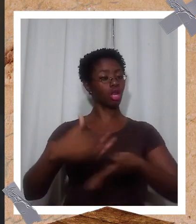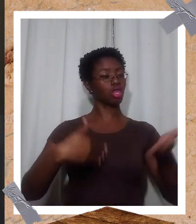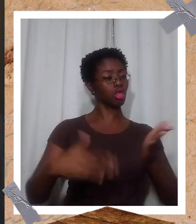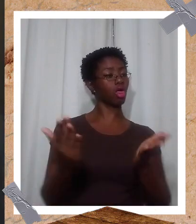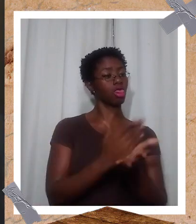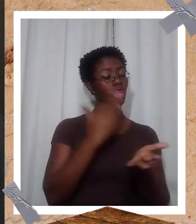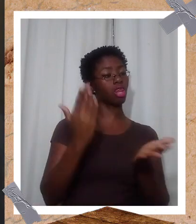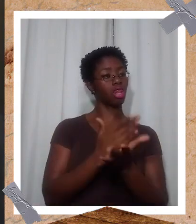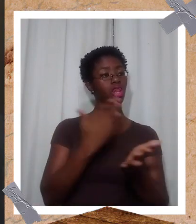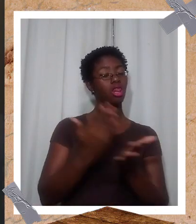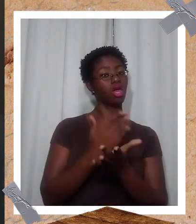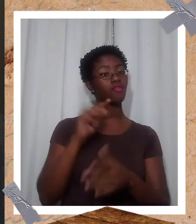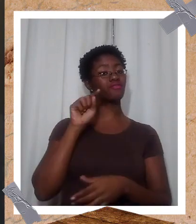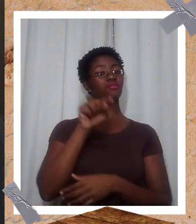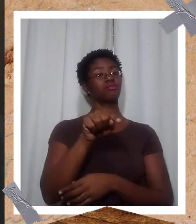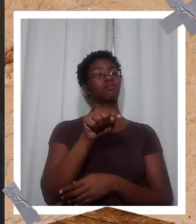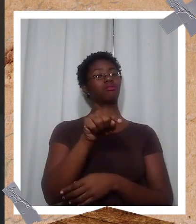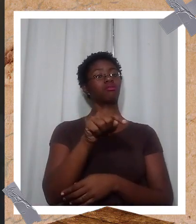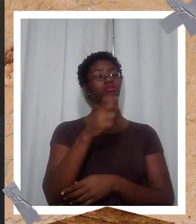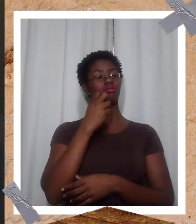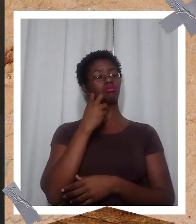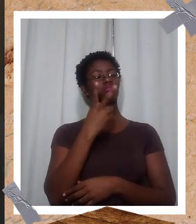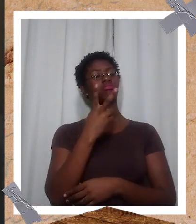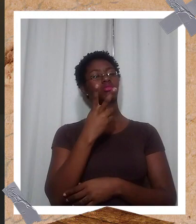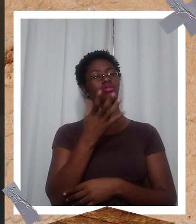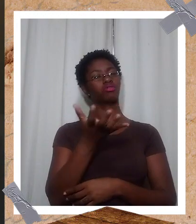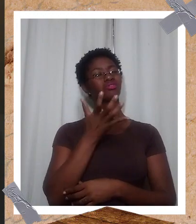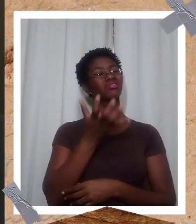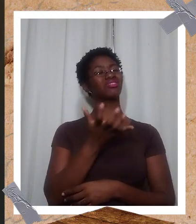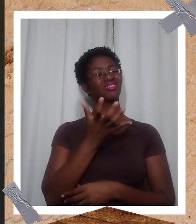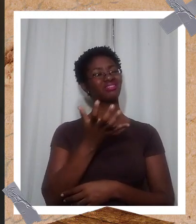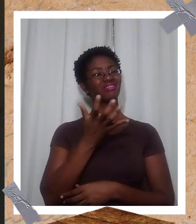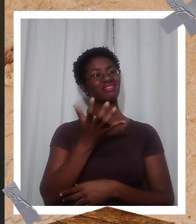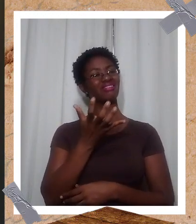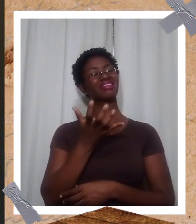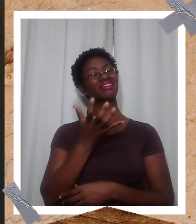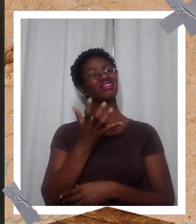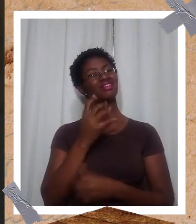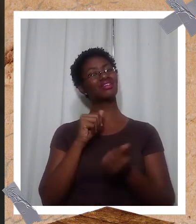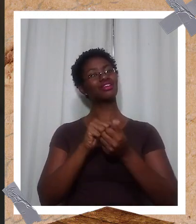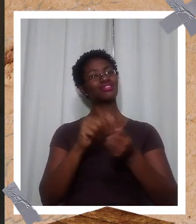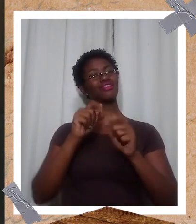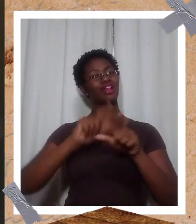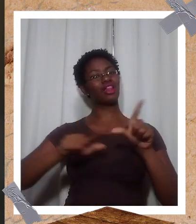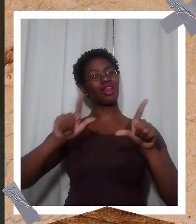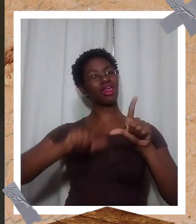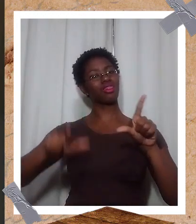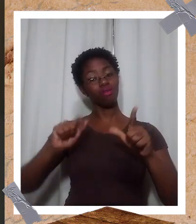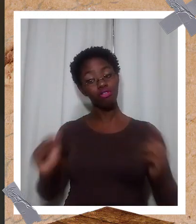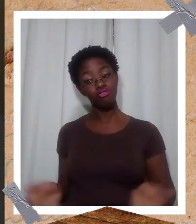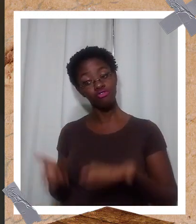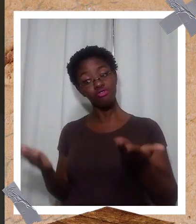e naquele momento eu simplesmente queria ser o mediador de leitura, o promotor de leitura.